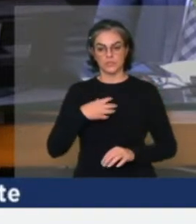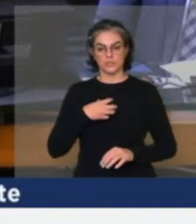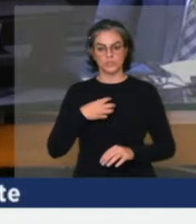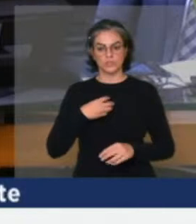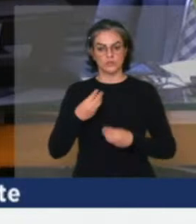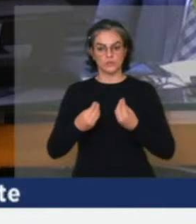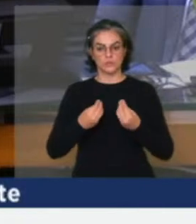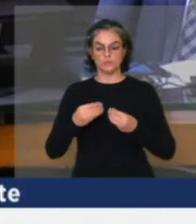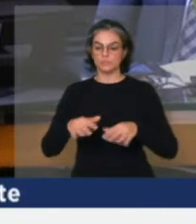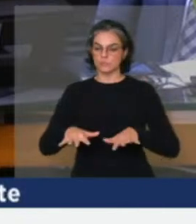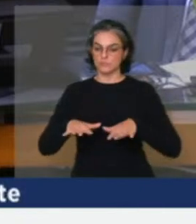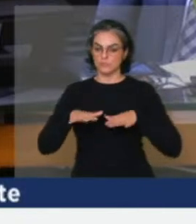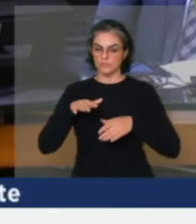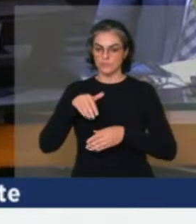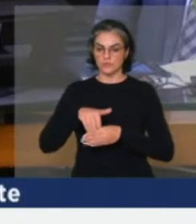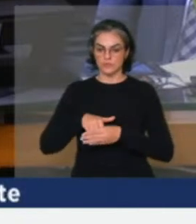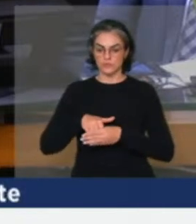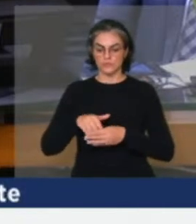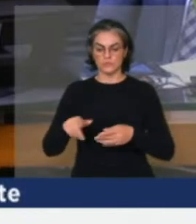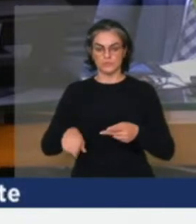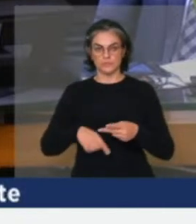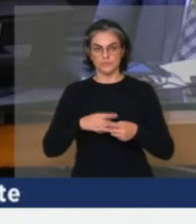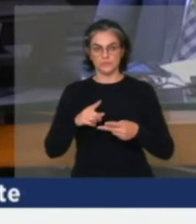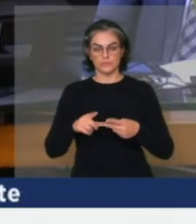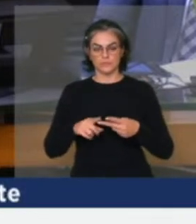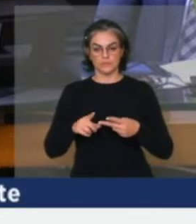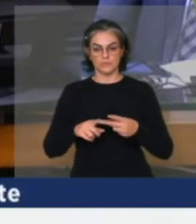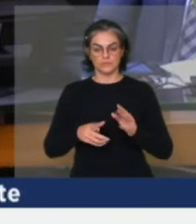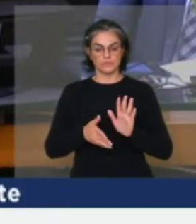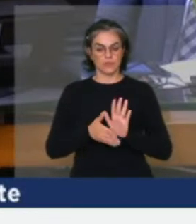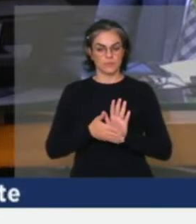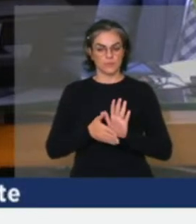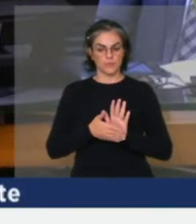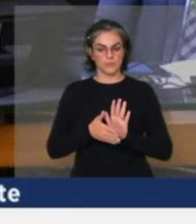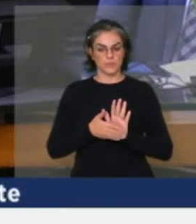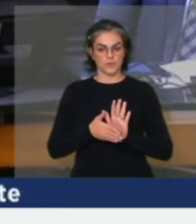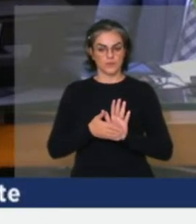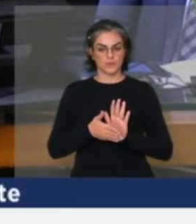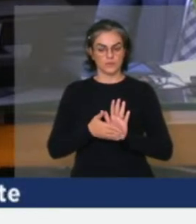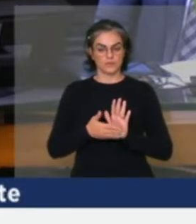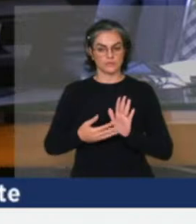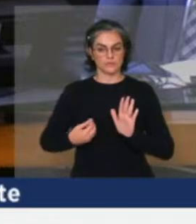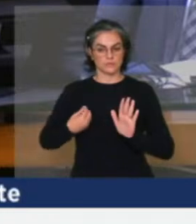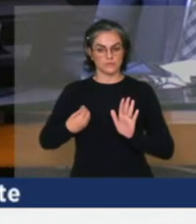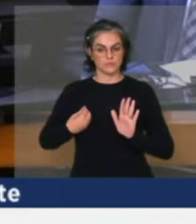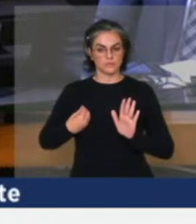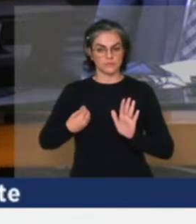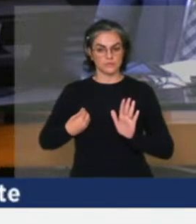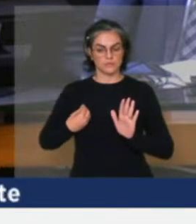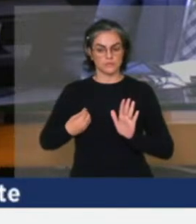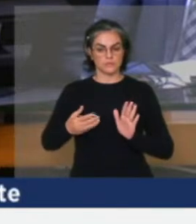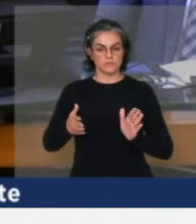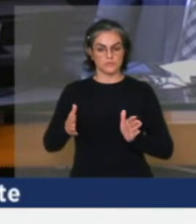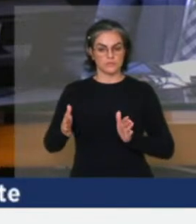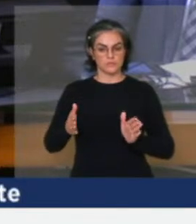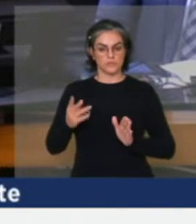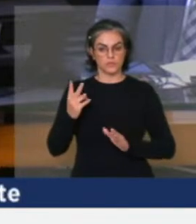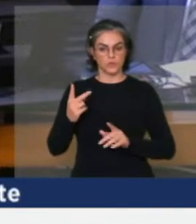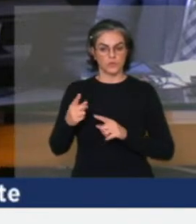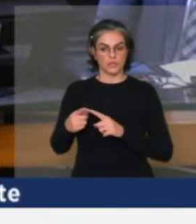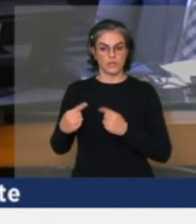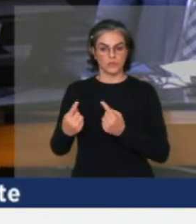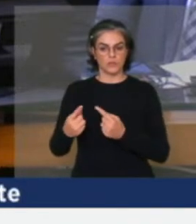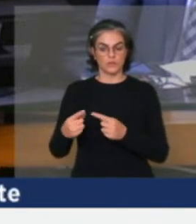plenário. 2. Tratando-se de proposição que deve figurar na pauta no prazo improrrogável de 2 sessões e